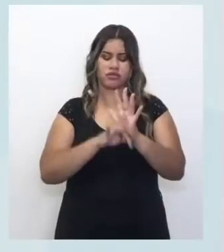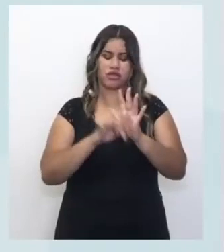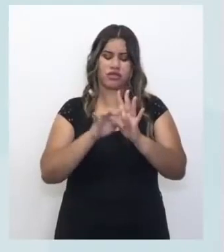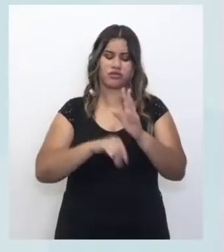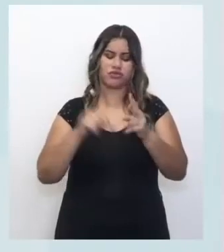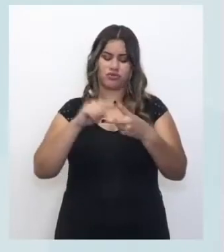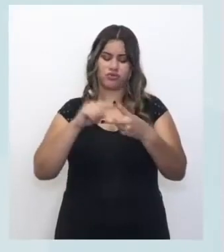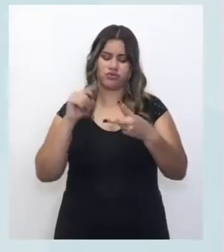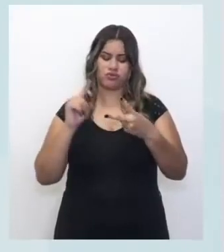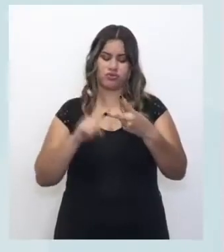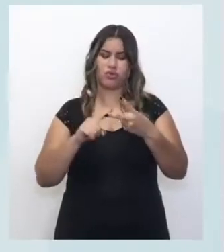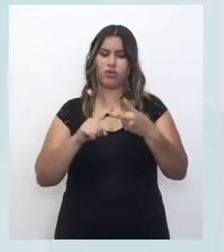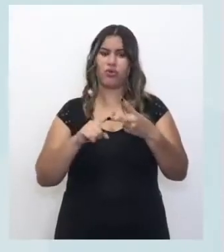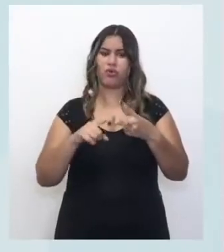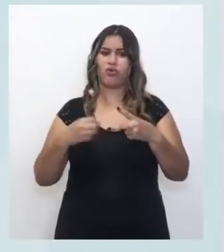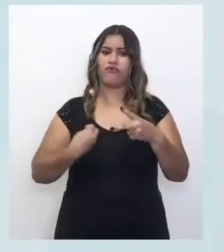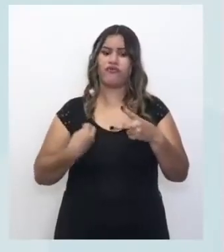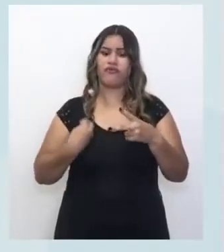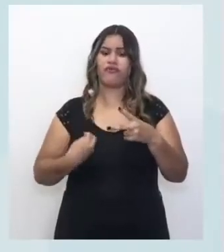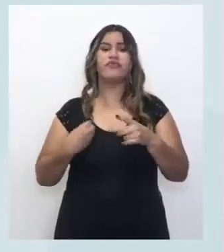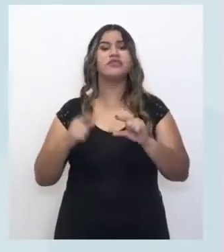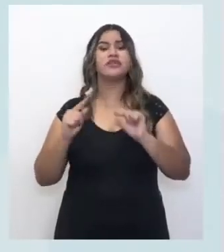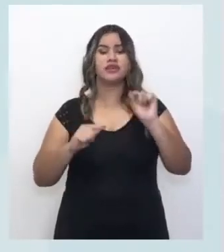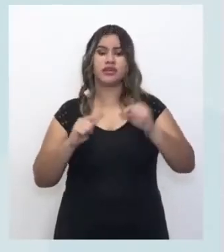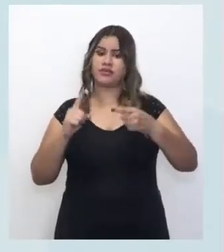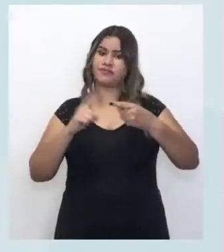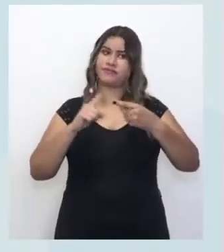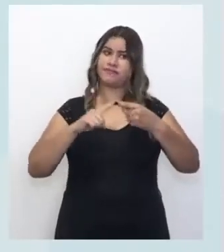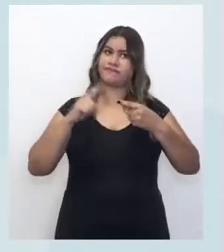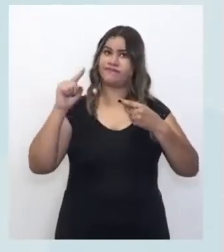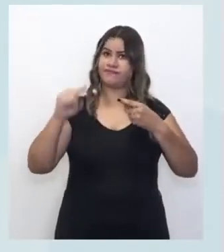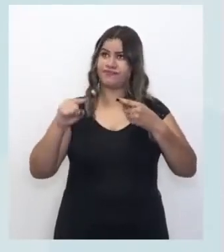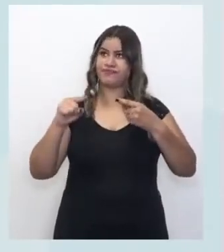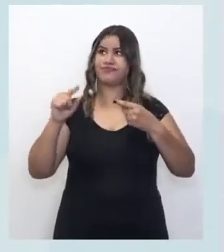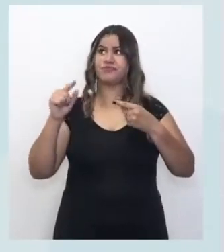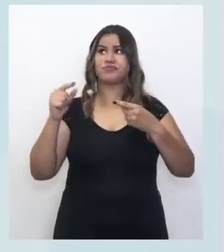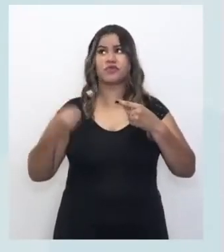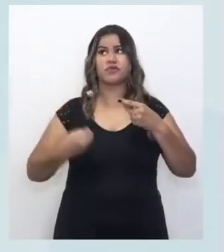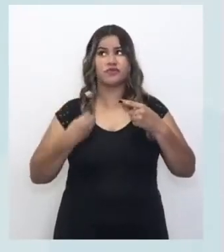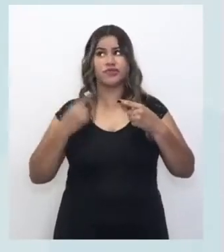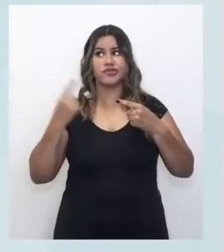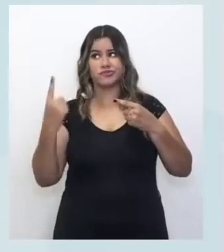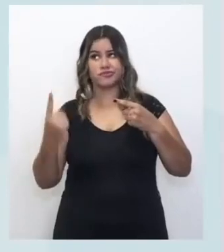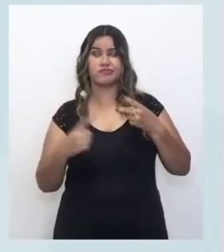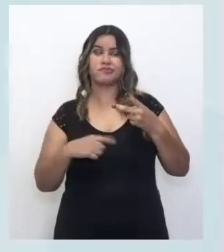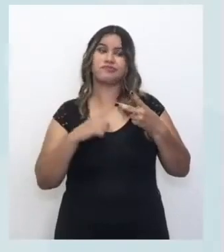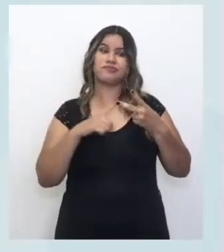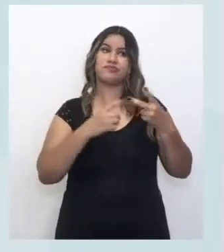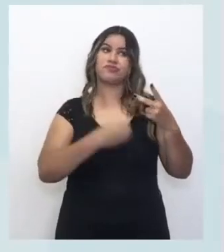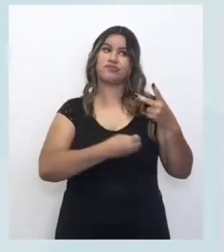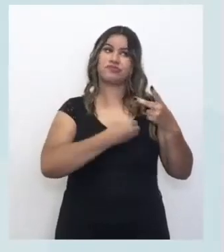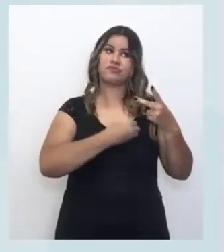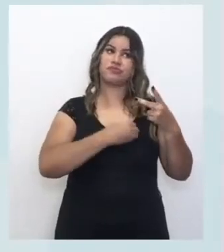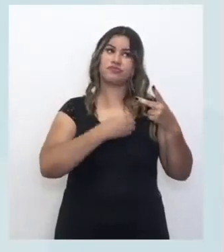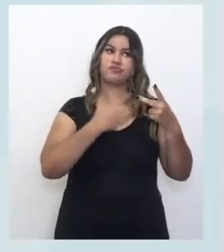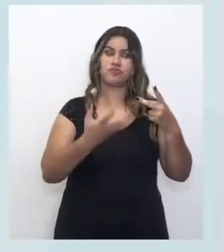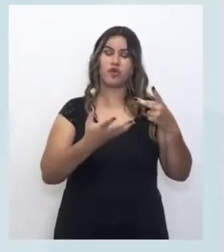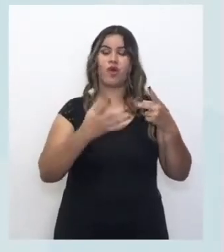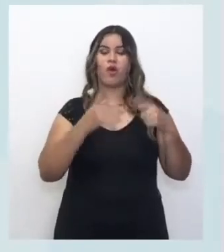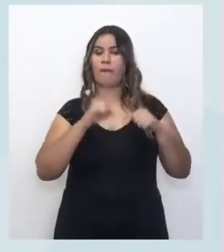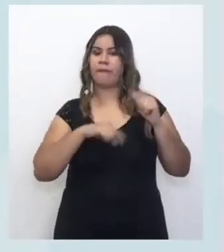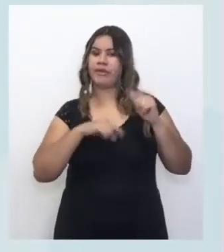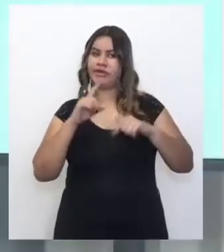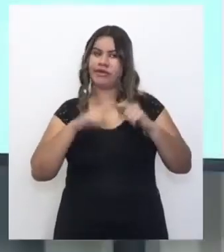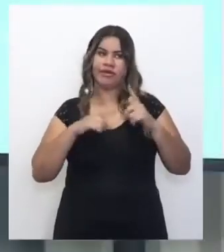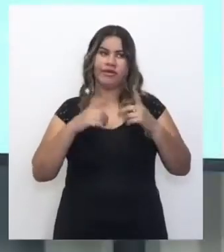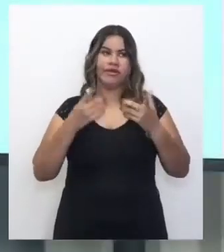no texto 1 e 2. Então, no texto 1 está descrevendo um ser, no texto 2, outro ser, ou objeto, né? No texto 2. Lembrando que objeto aí